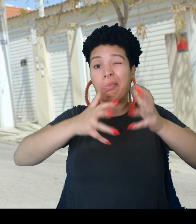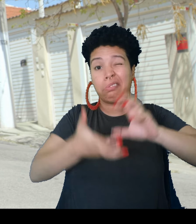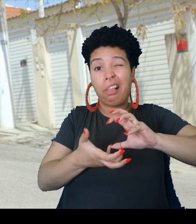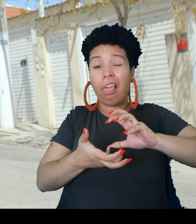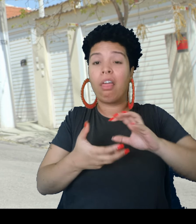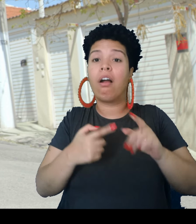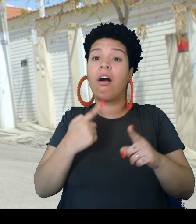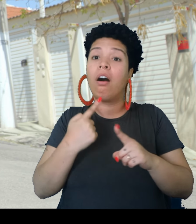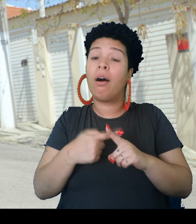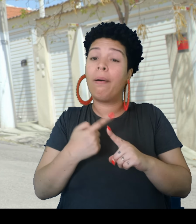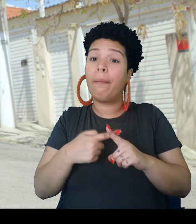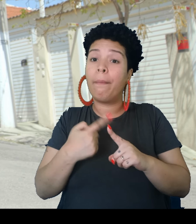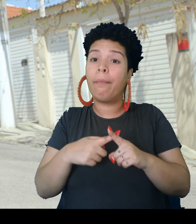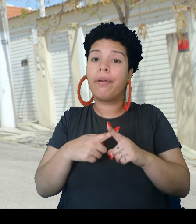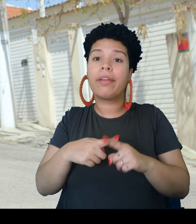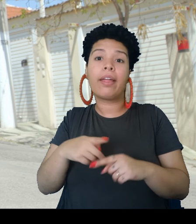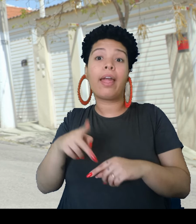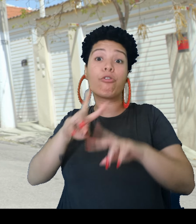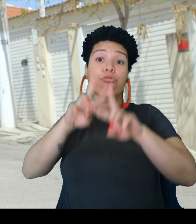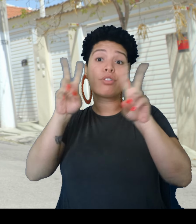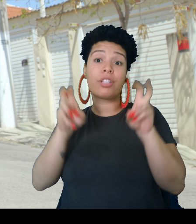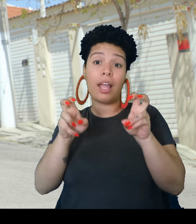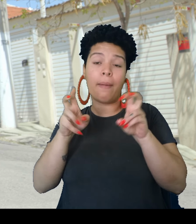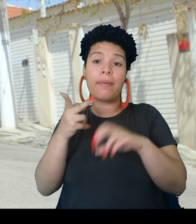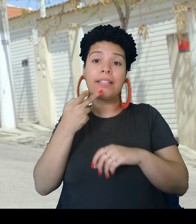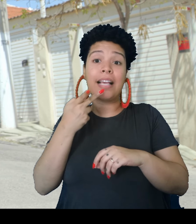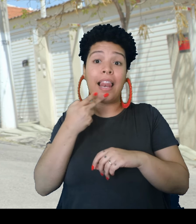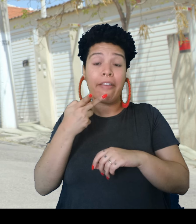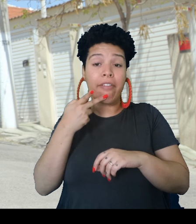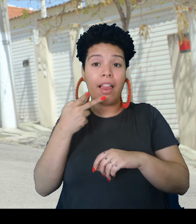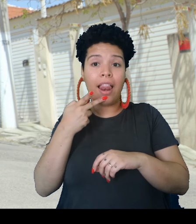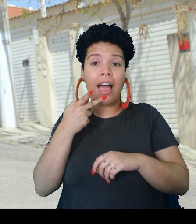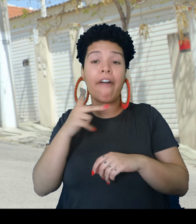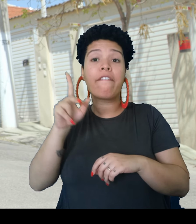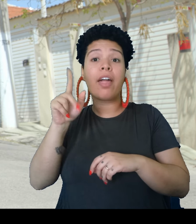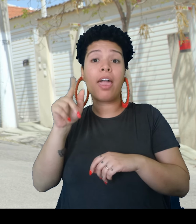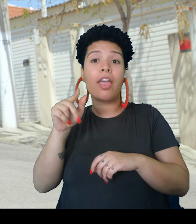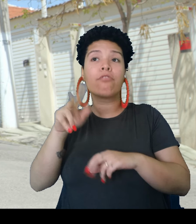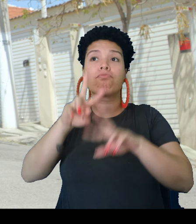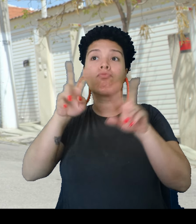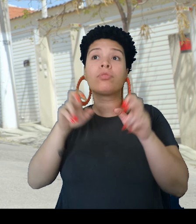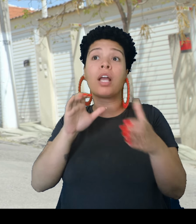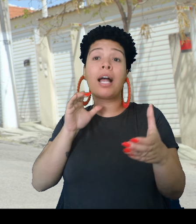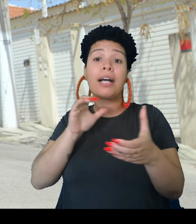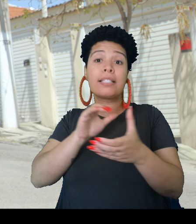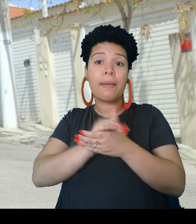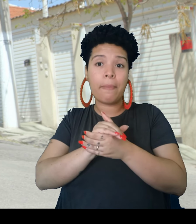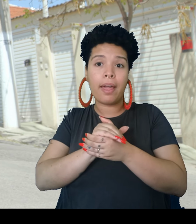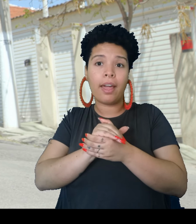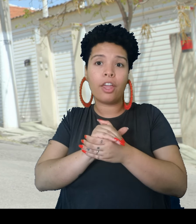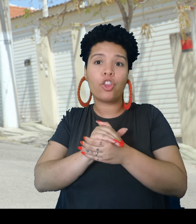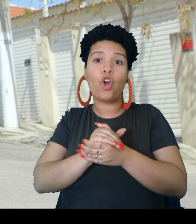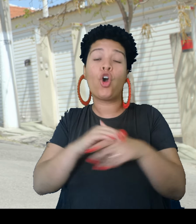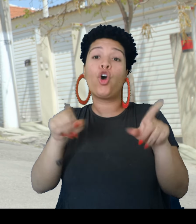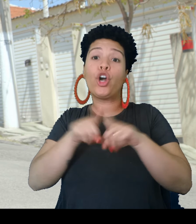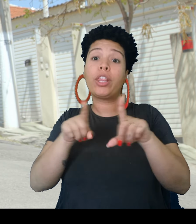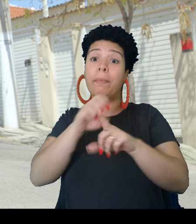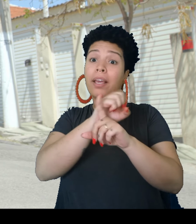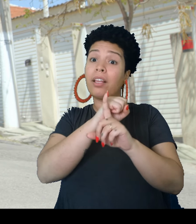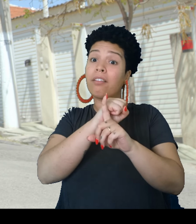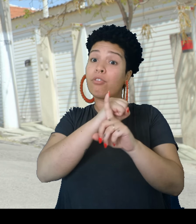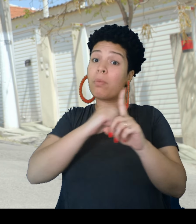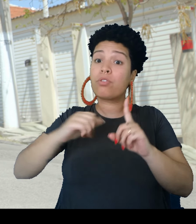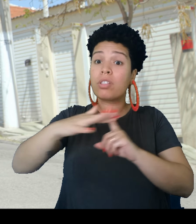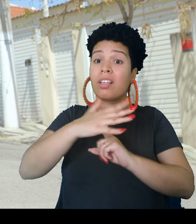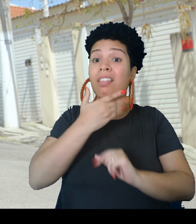sociedade, como o casamento, o patriarcado e a maternidade compulsória. Ela foi suspensa da universidade que